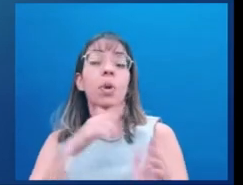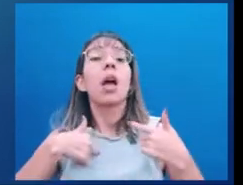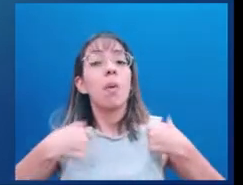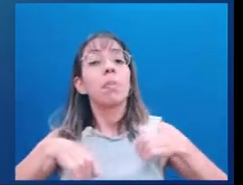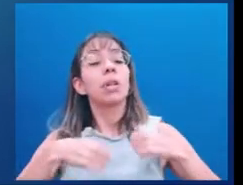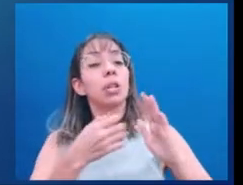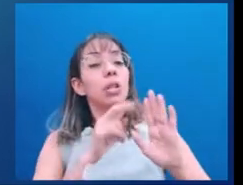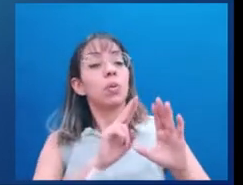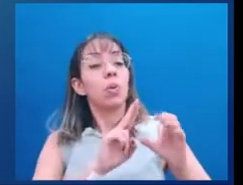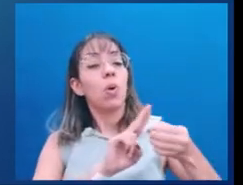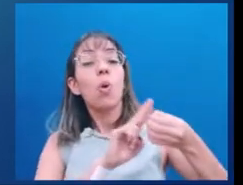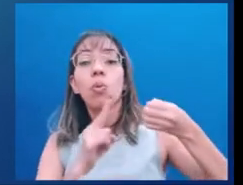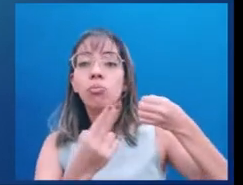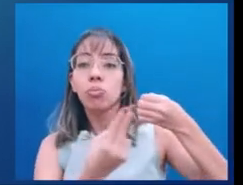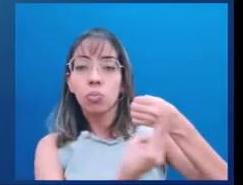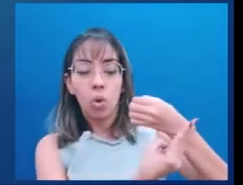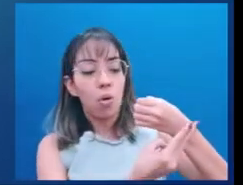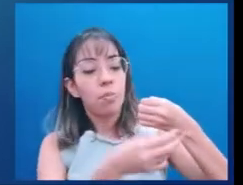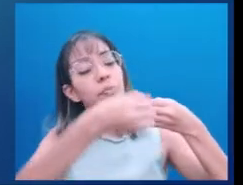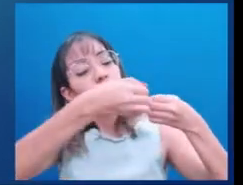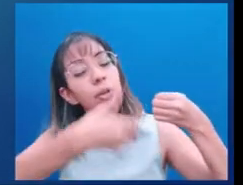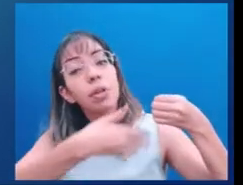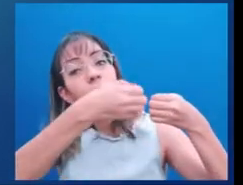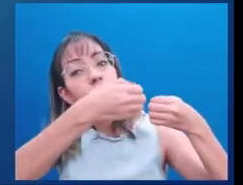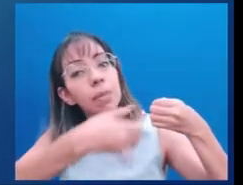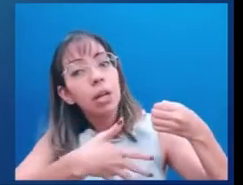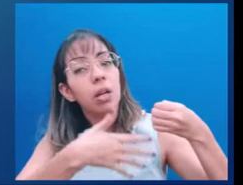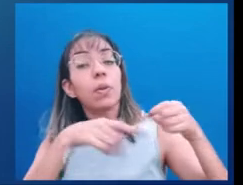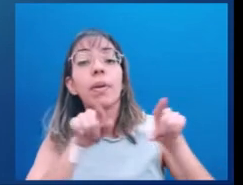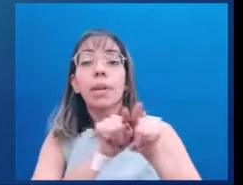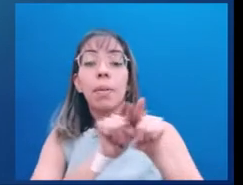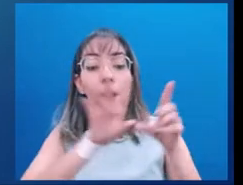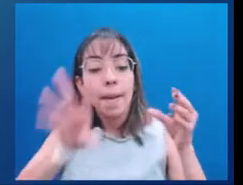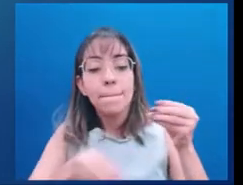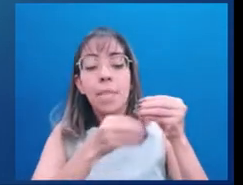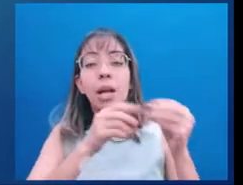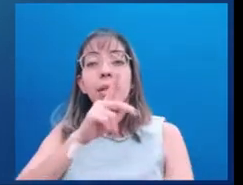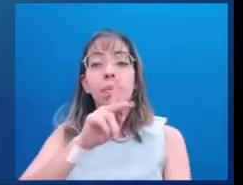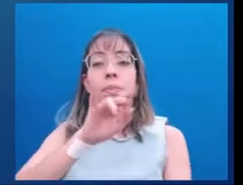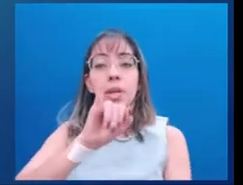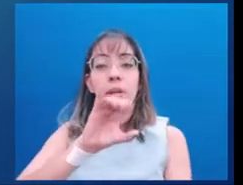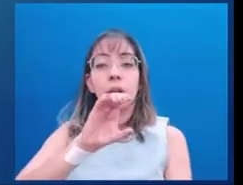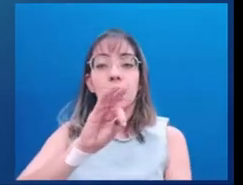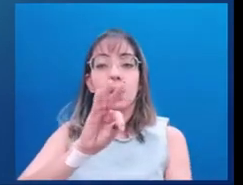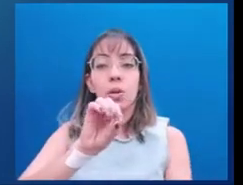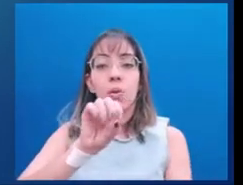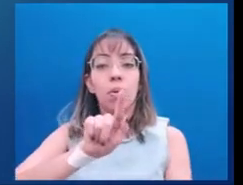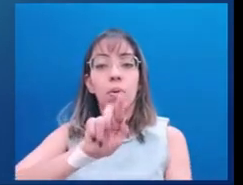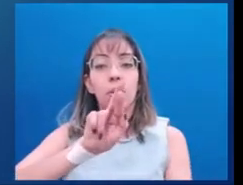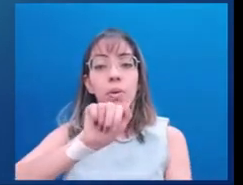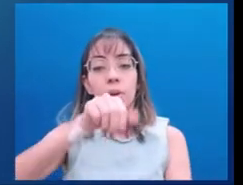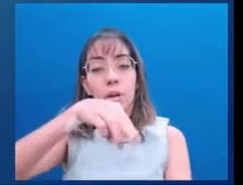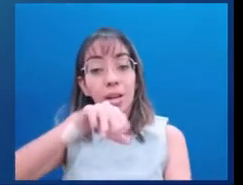o que for, tá? Na rotulagem daquele produto, esse pictograma já tem que estar presente, já tem que ter essa